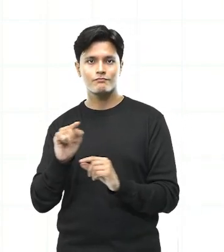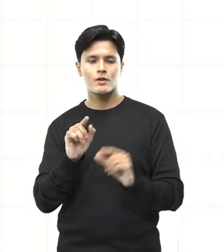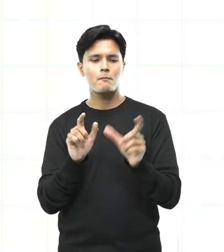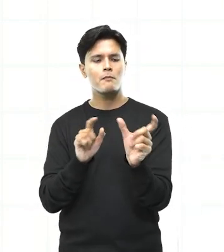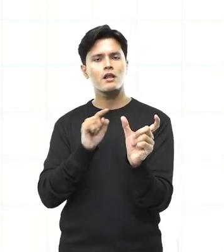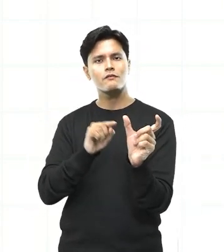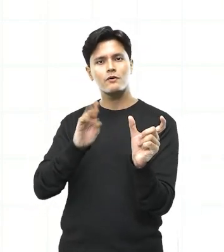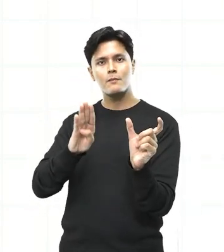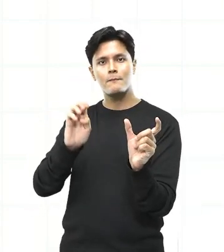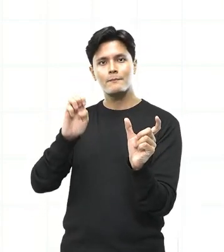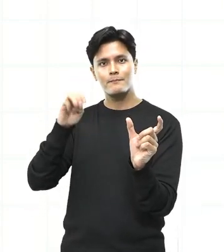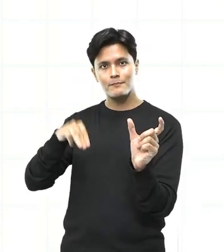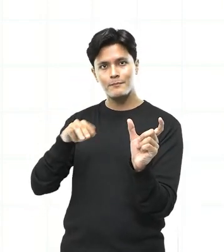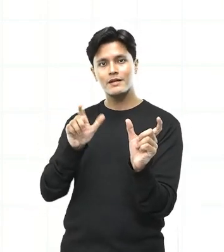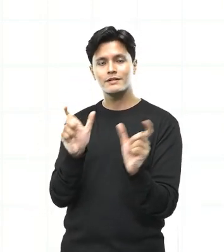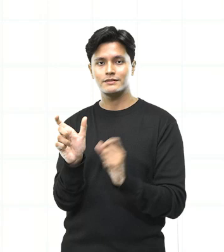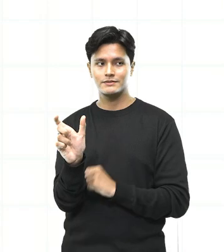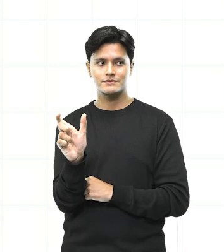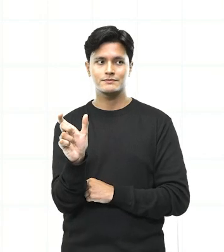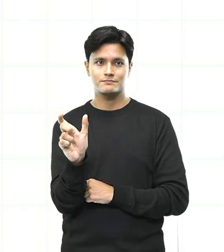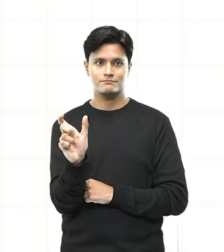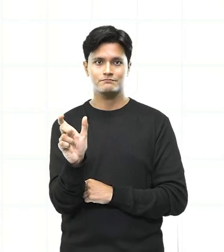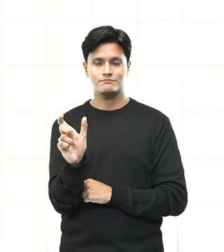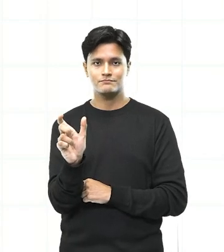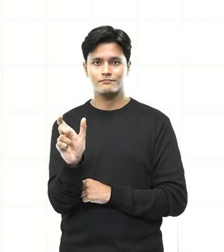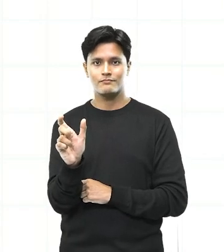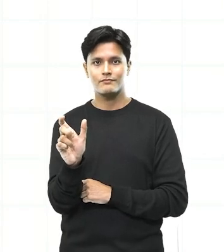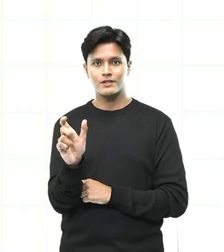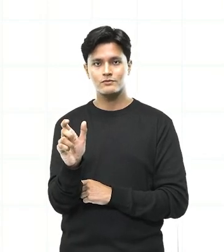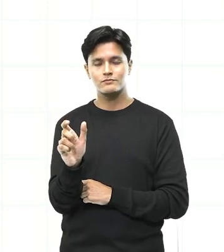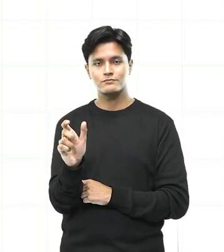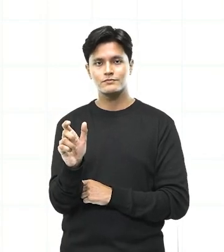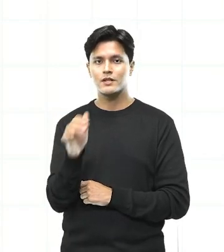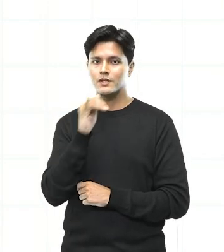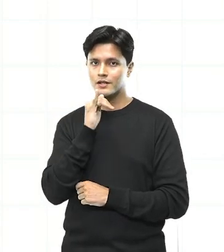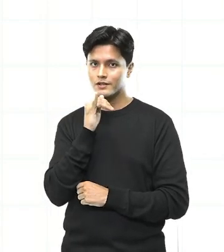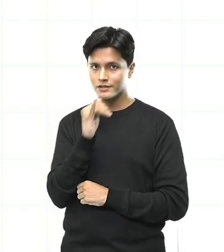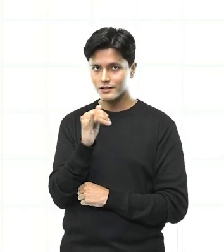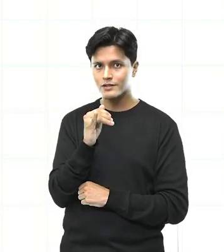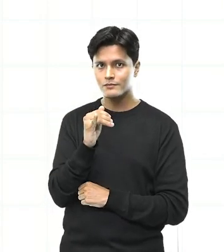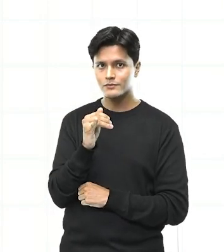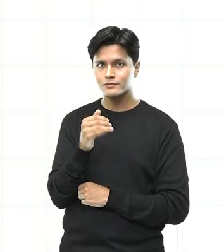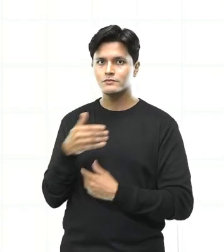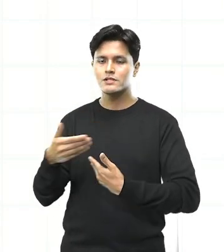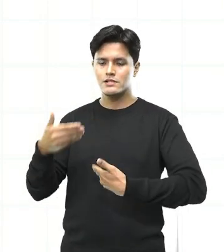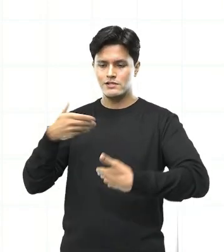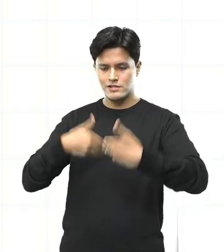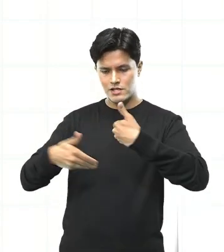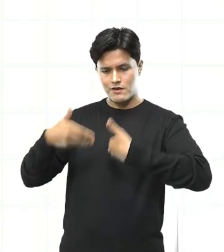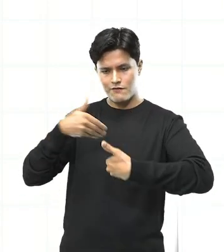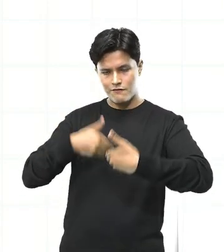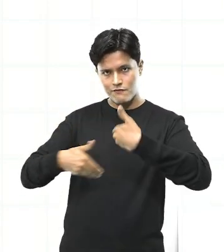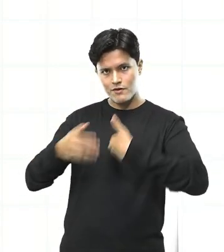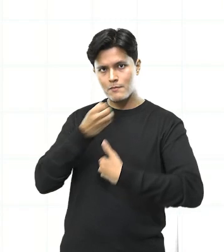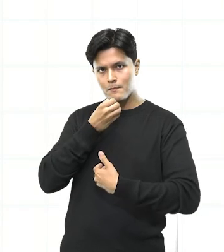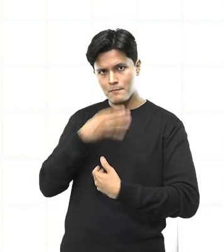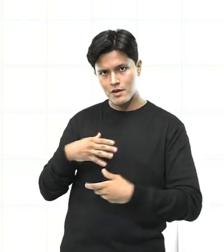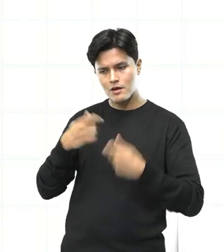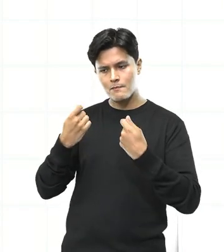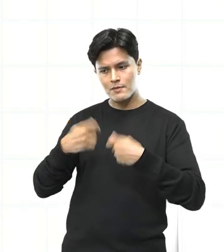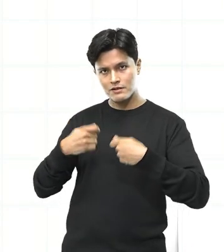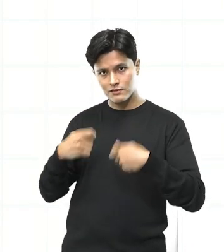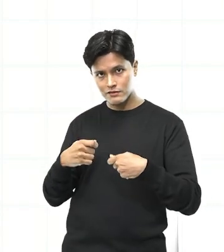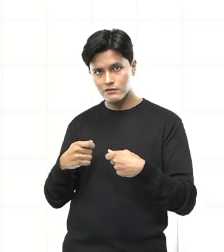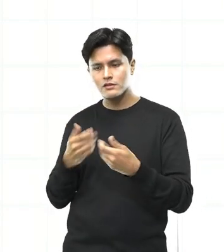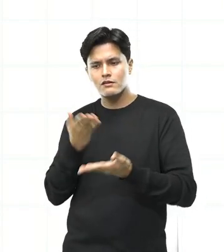de ser bem servido é servir mal. Mal com L, por favor. O contrário de bem, né,